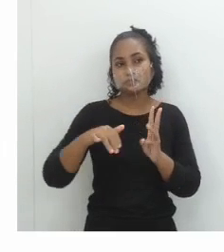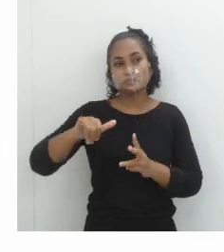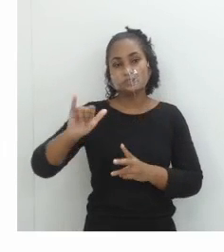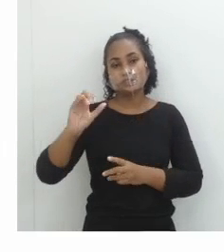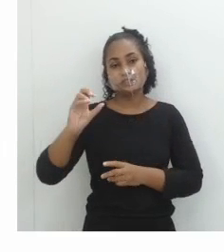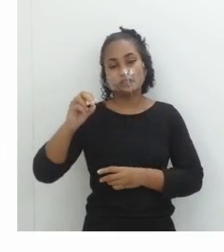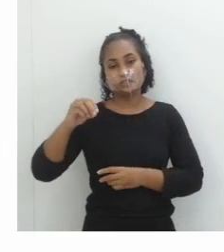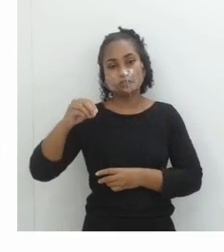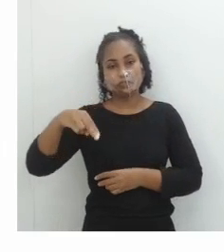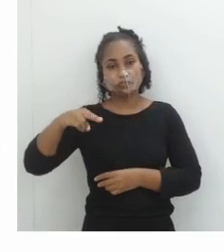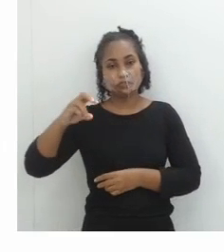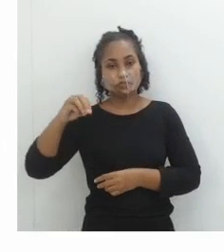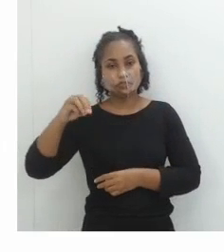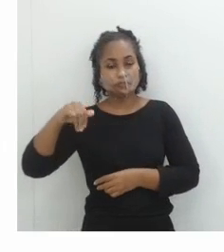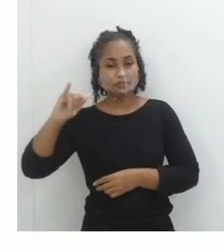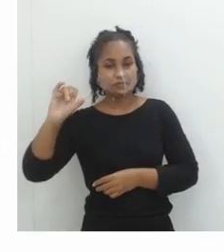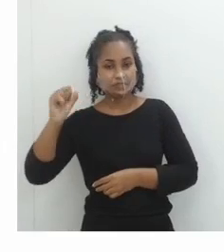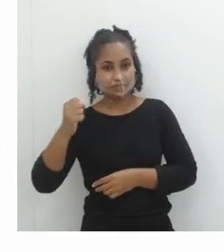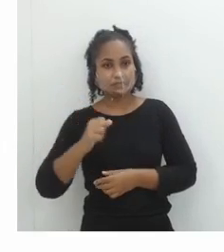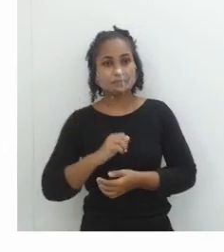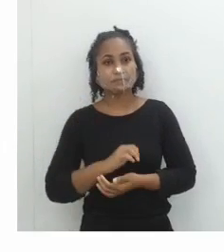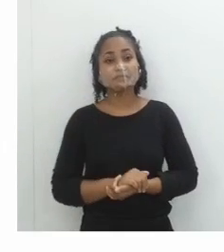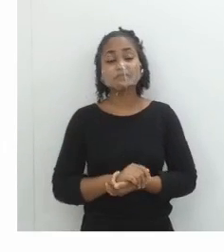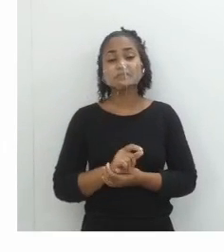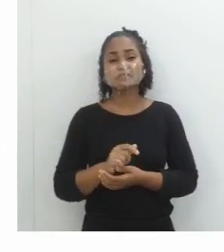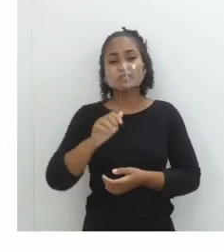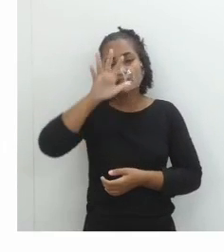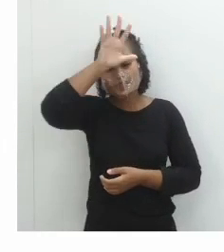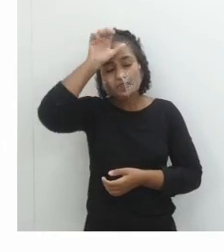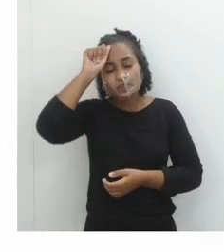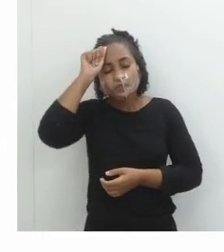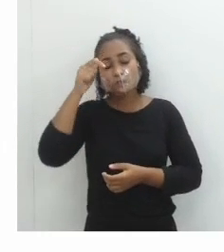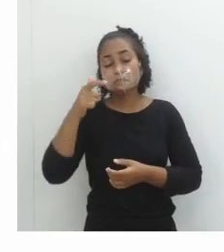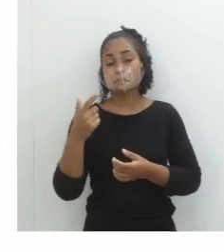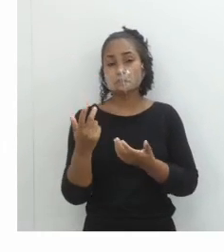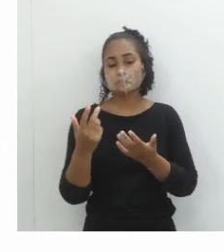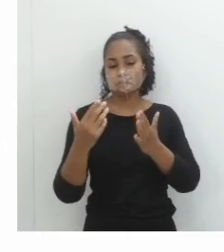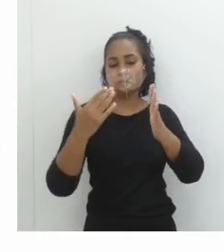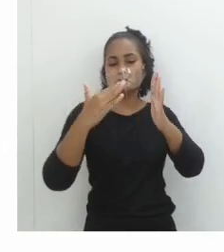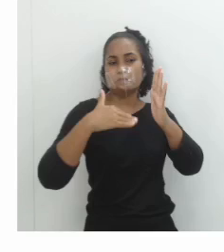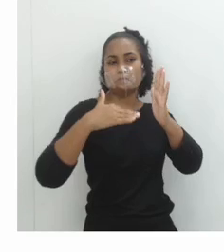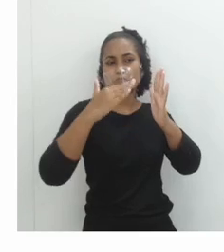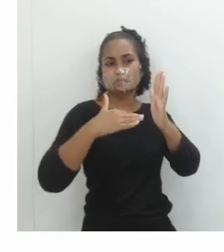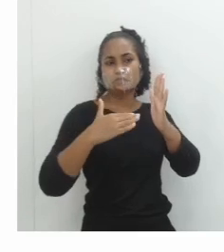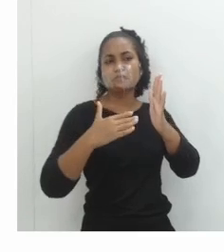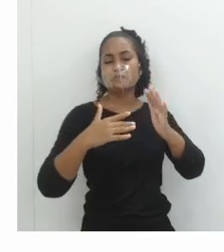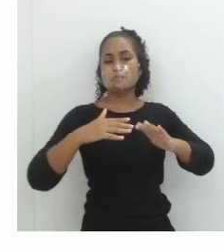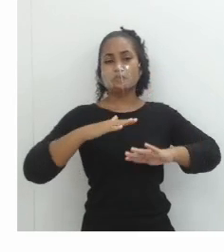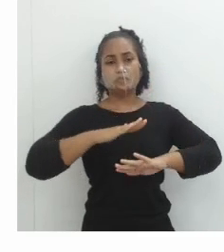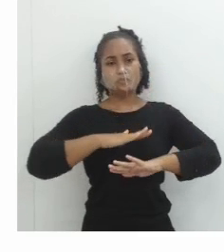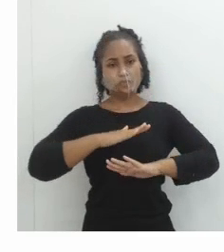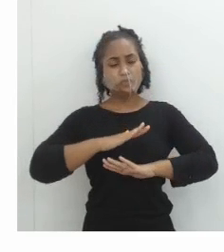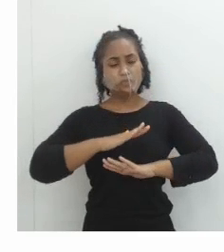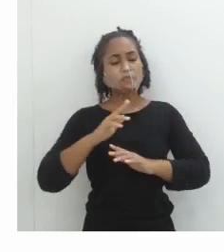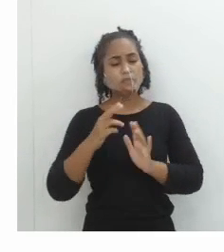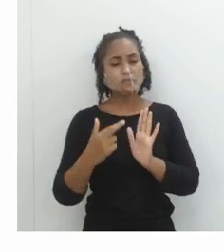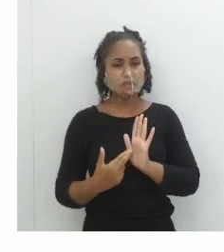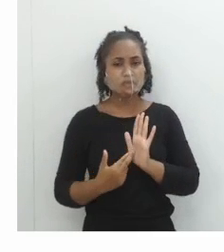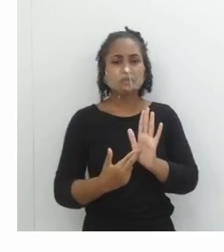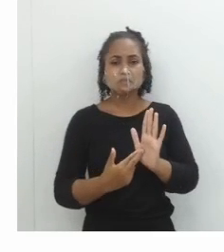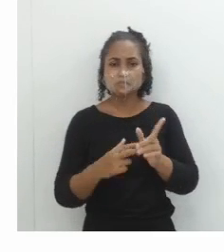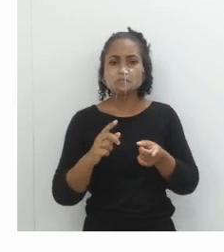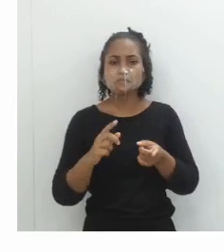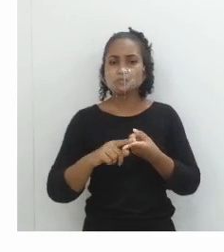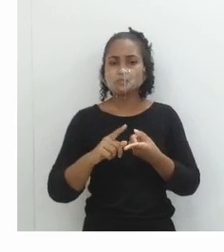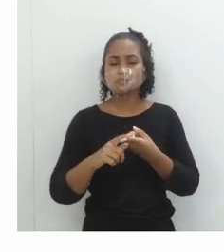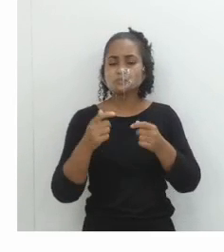Yanomamis, que são localizadas lá no Amazonas, que costumam pintar o corpo. Então a gente também diz que é uma forma de